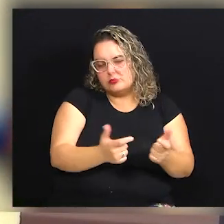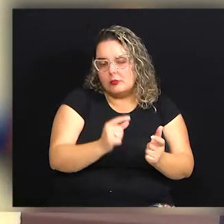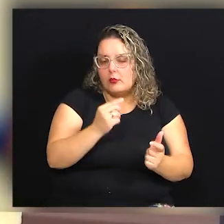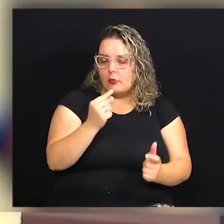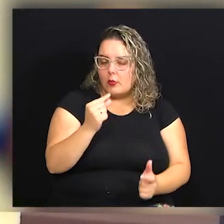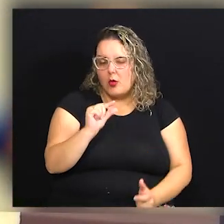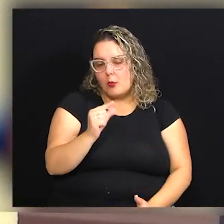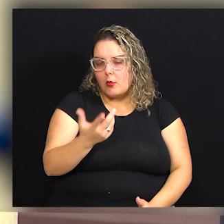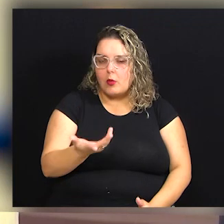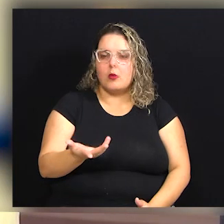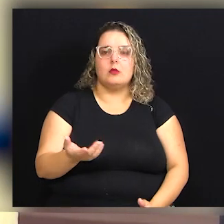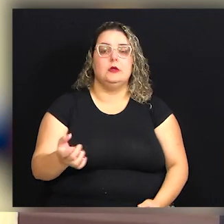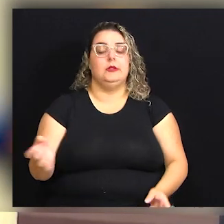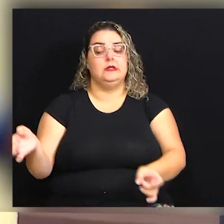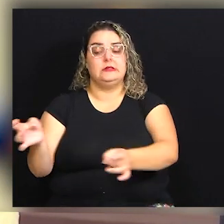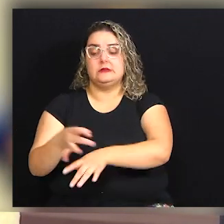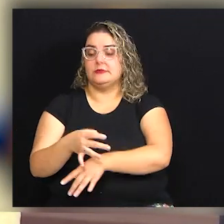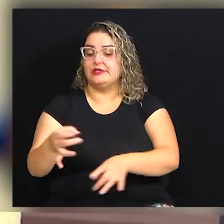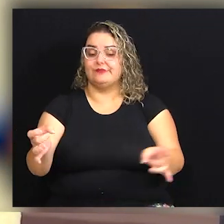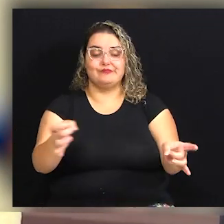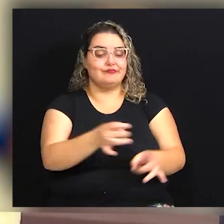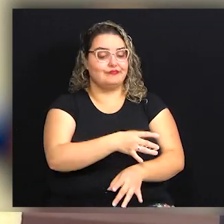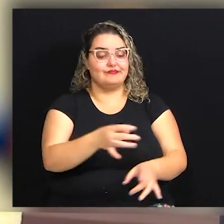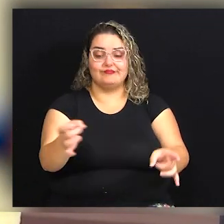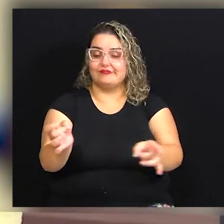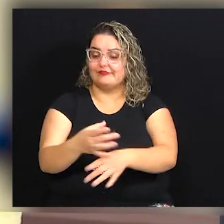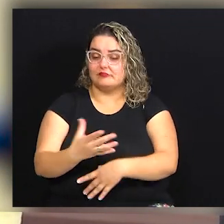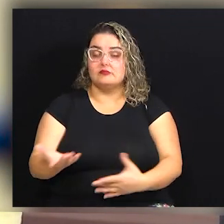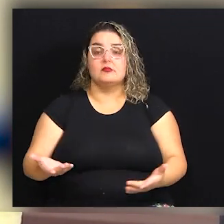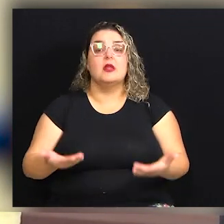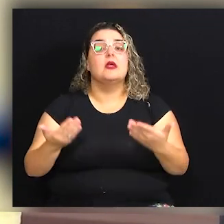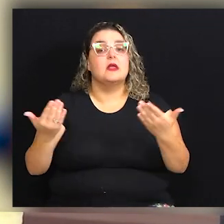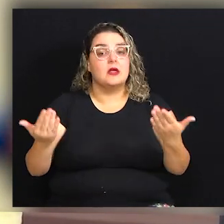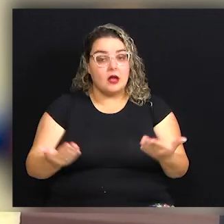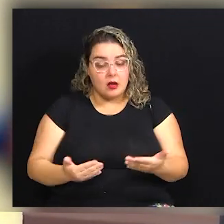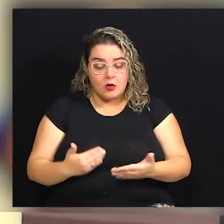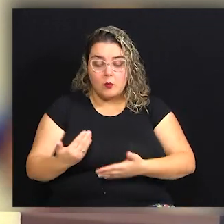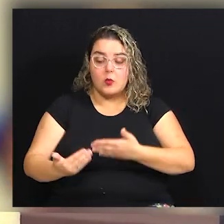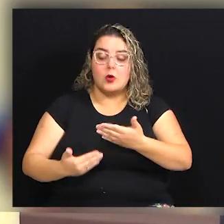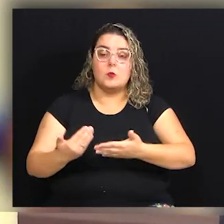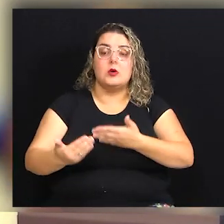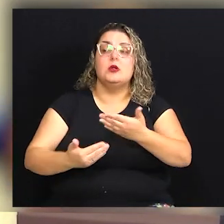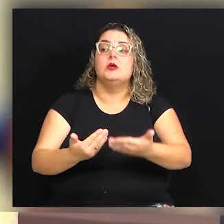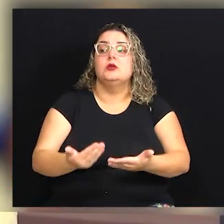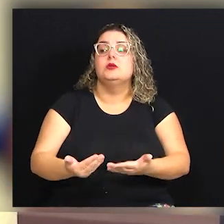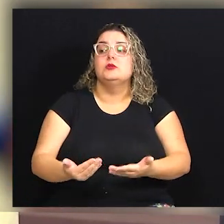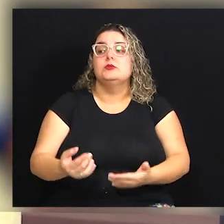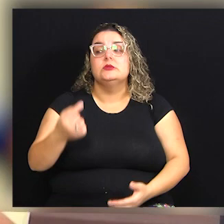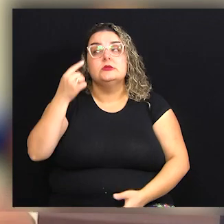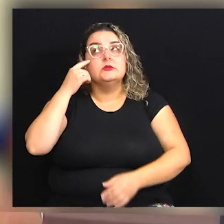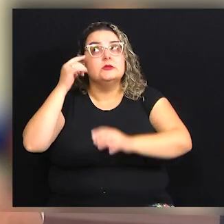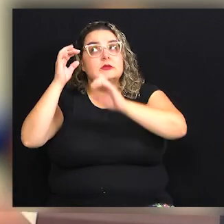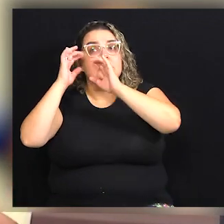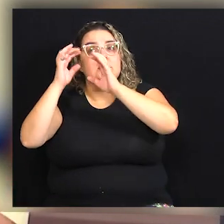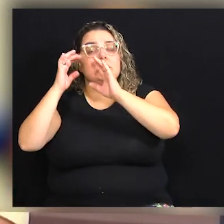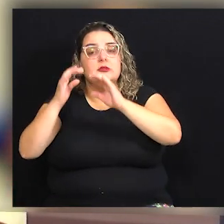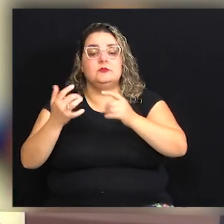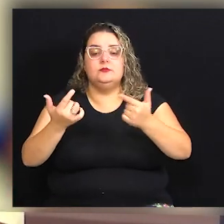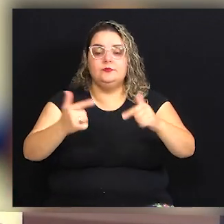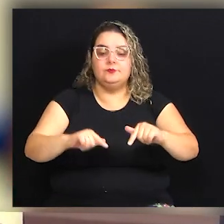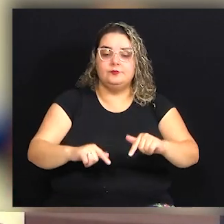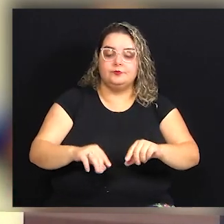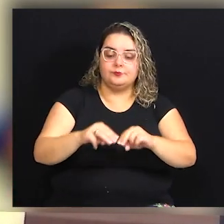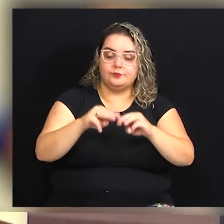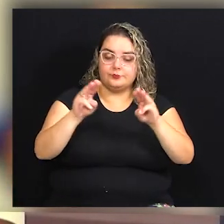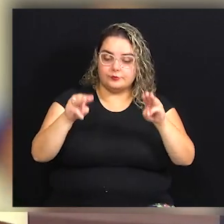todos eles extintos, né? E agora está em curso, inclusive, sendo repensado lá no